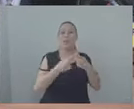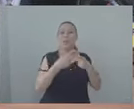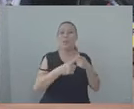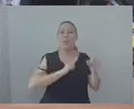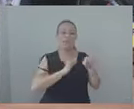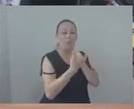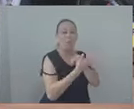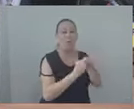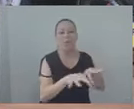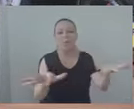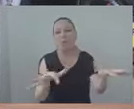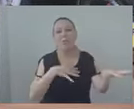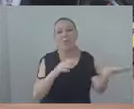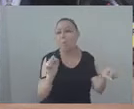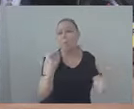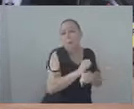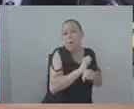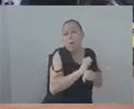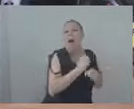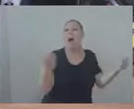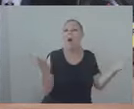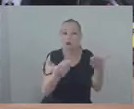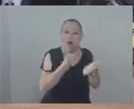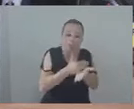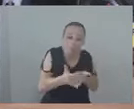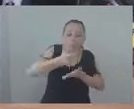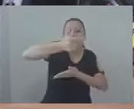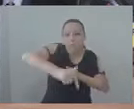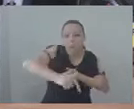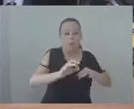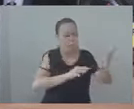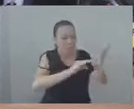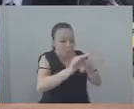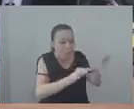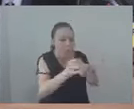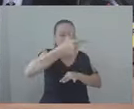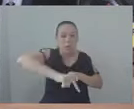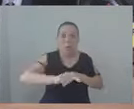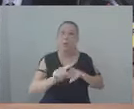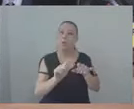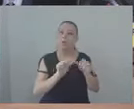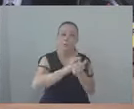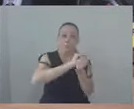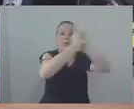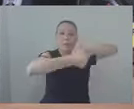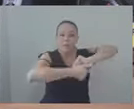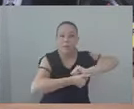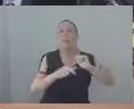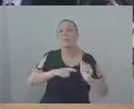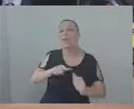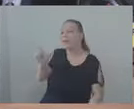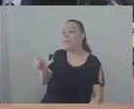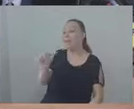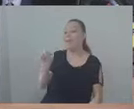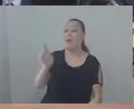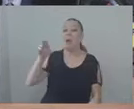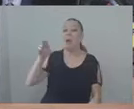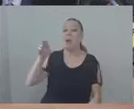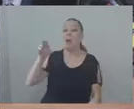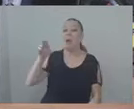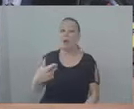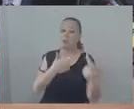né, estamos remodelando, né, o coronel Carmo é o responsável por isso dentro do comando dele, mas existe sim, não está